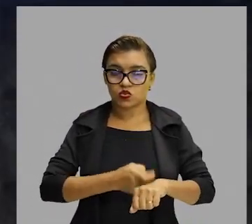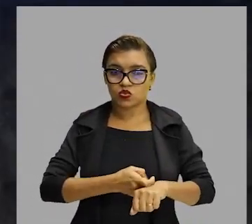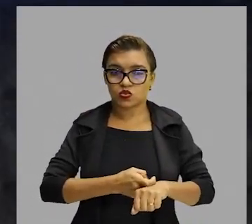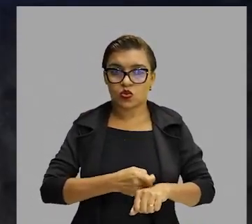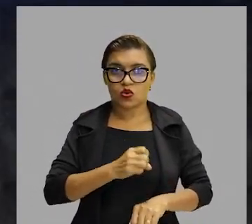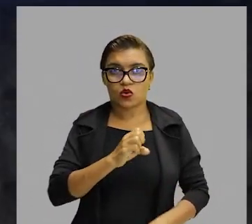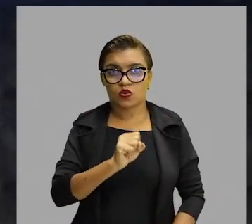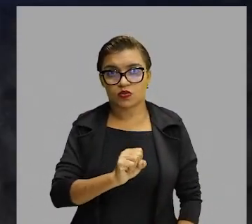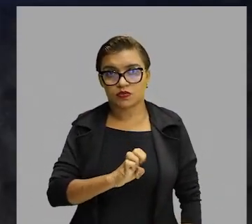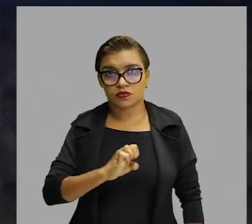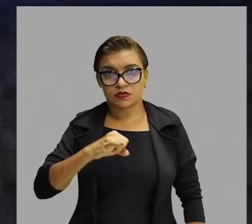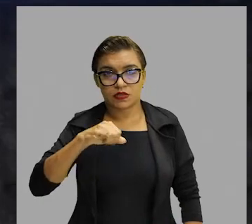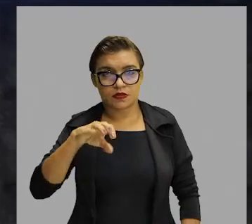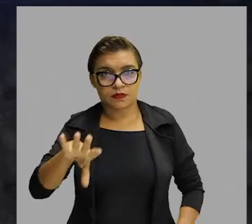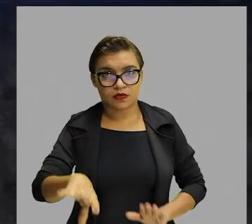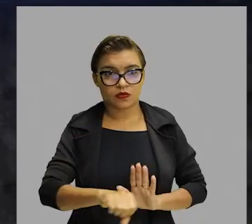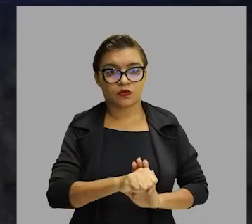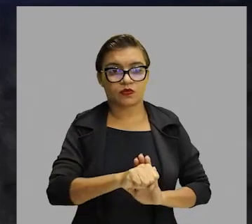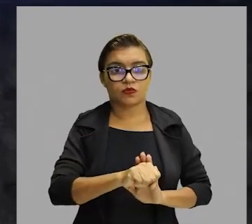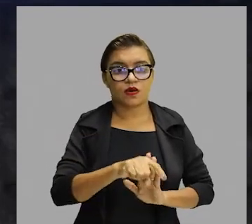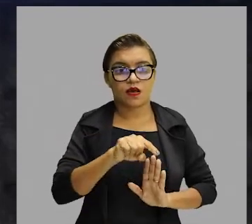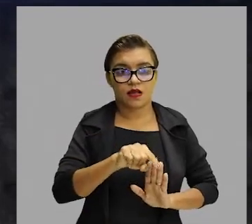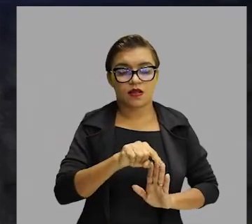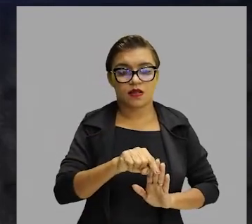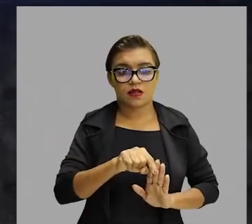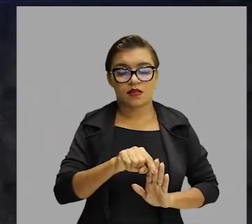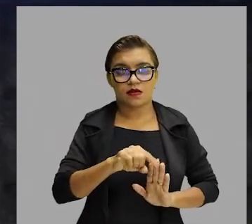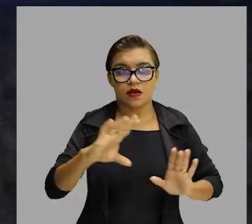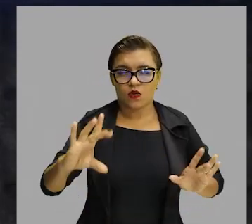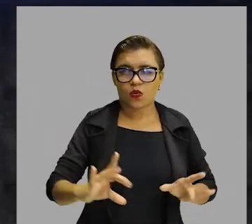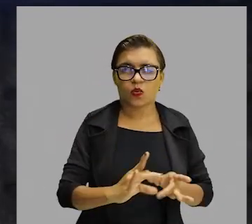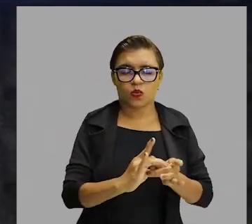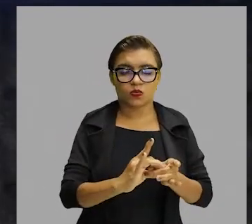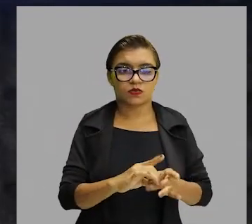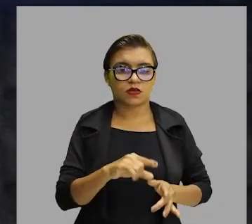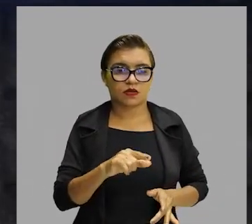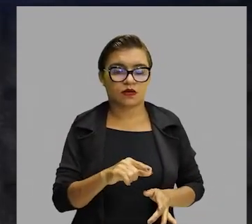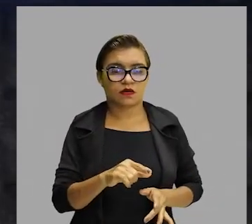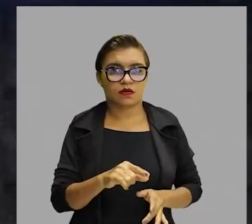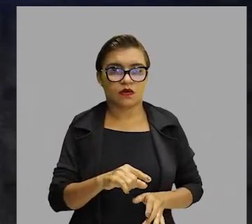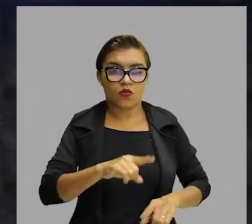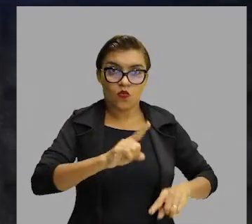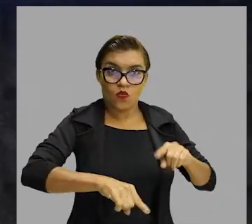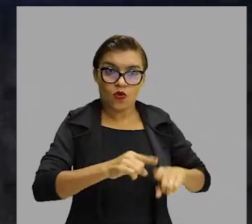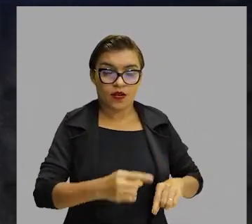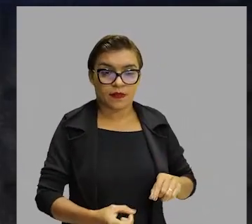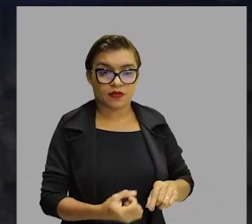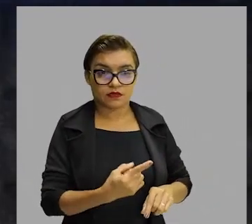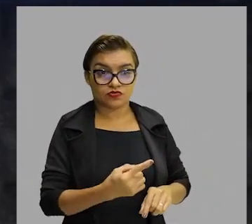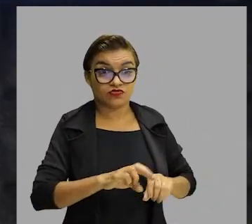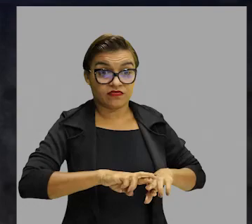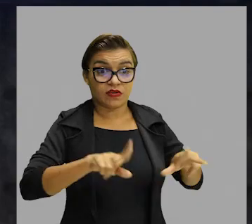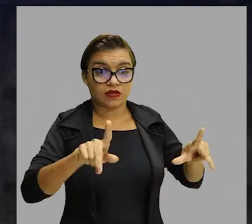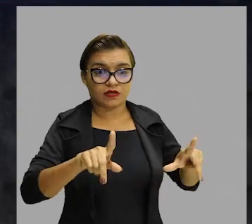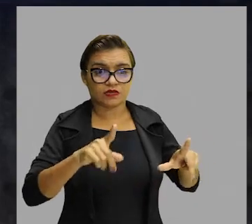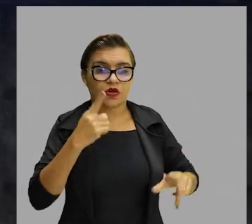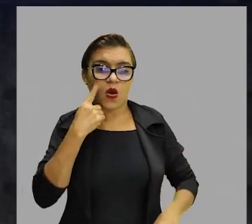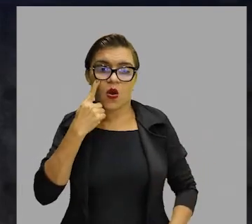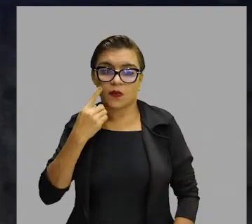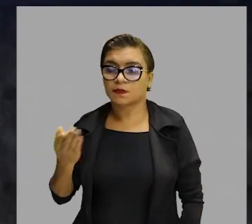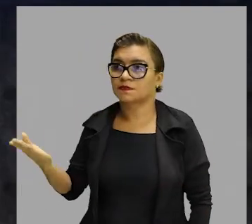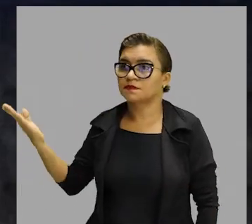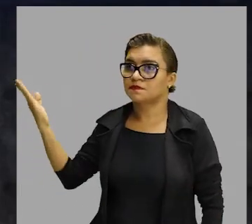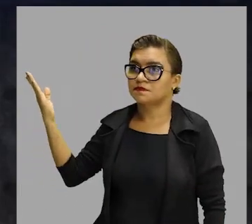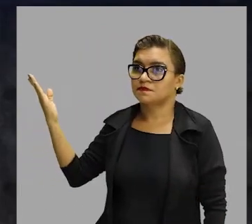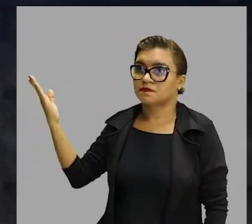sólido semicondutor um elemento, né, estranho àqueles ali internos. Então, todos eles aí têm uns